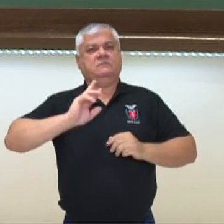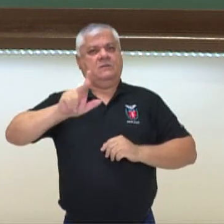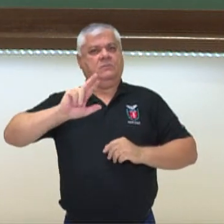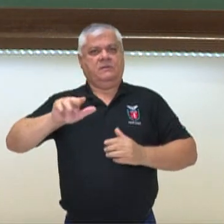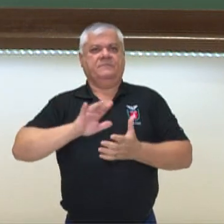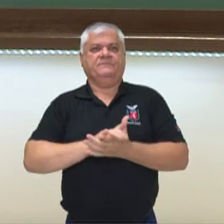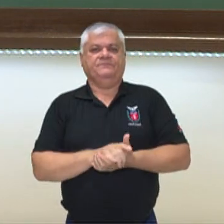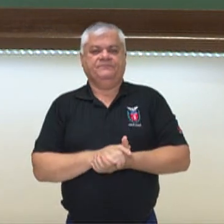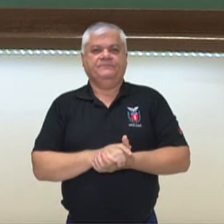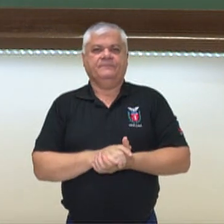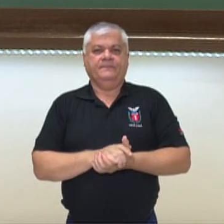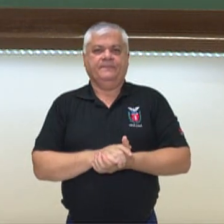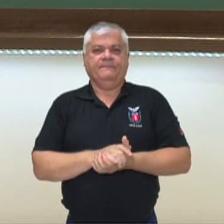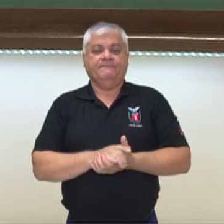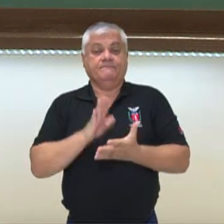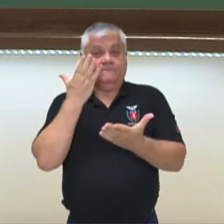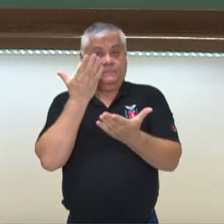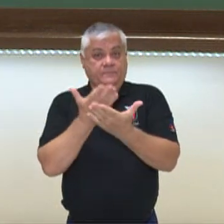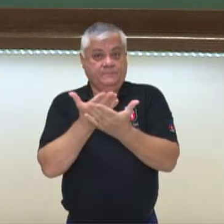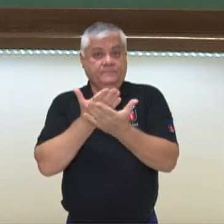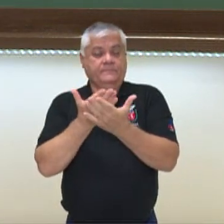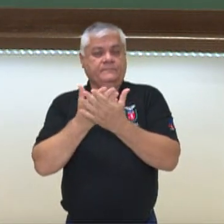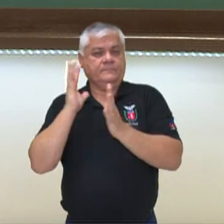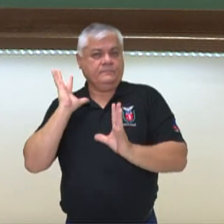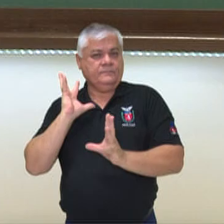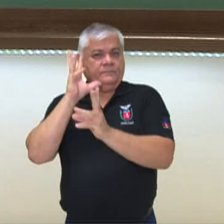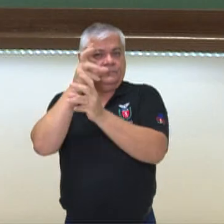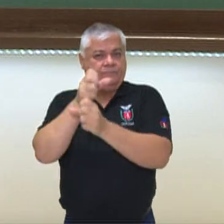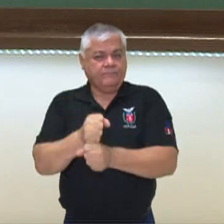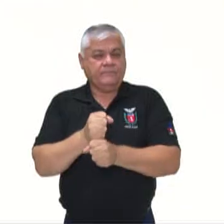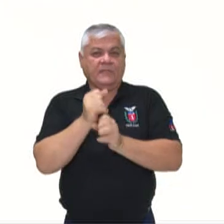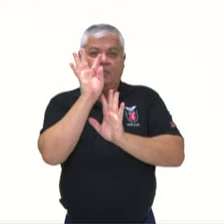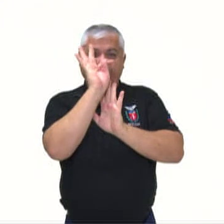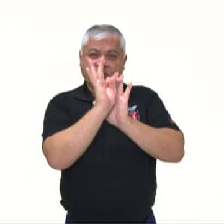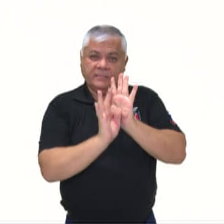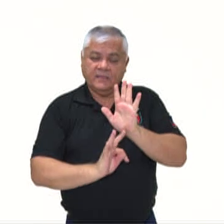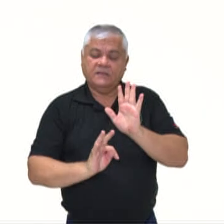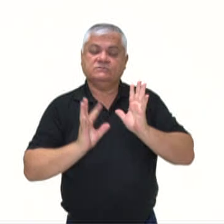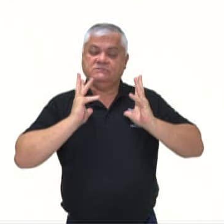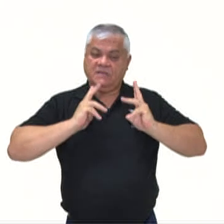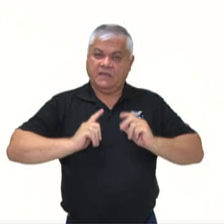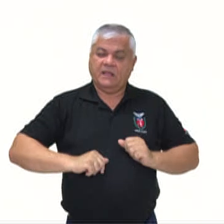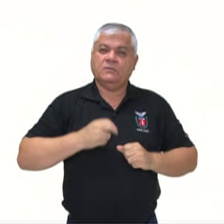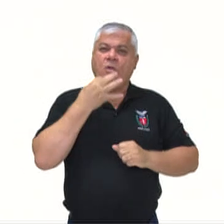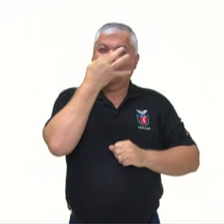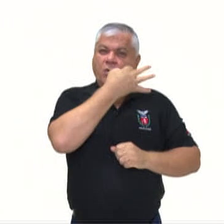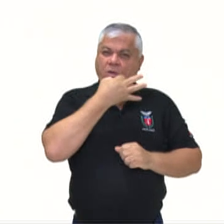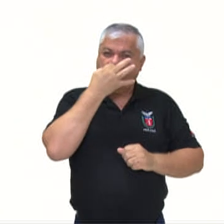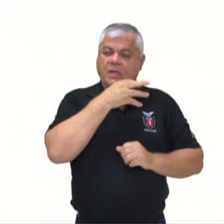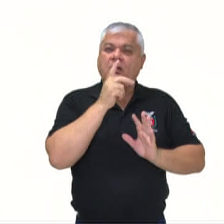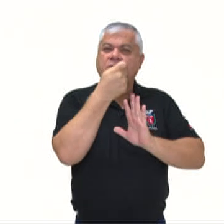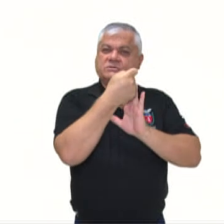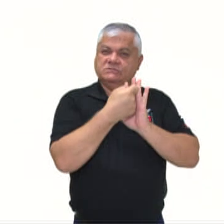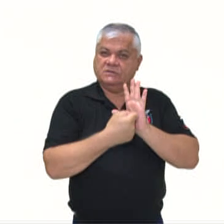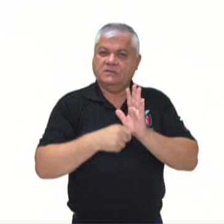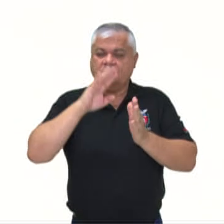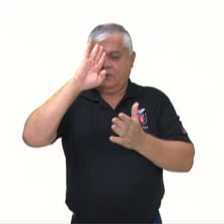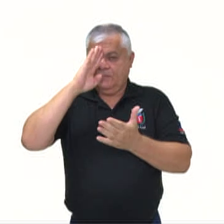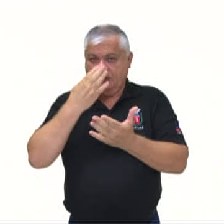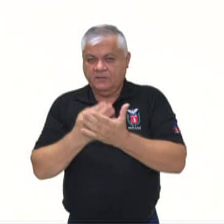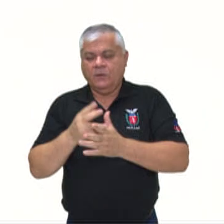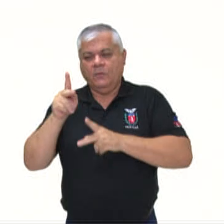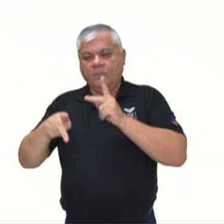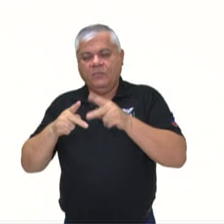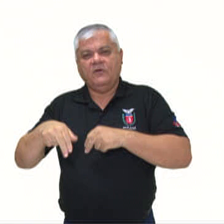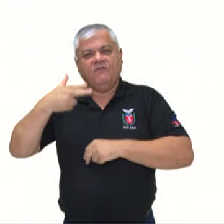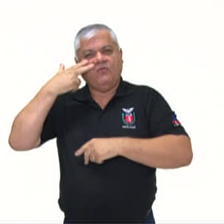sacralizar. Bom, nesta aula nós retomamos a questão dos textos sagrados orais e escritos. Aprendemos que os povos indígenas e africanos se